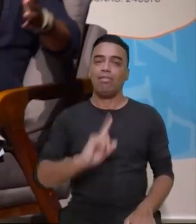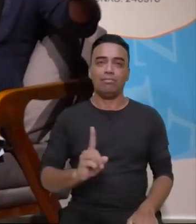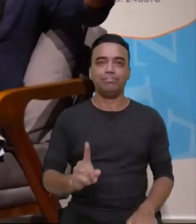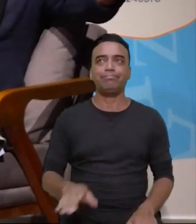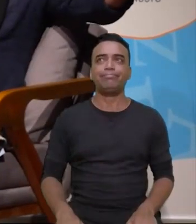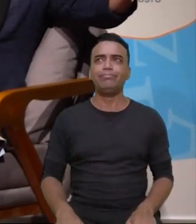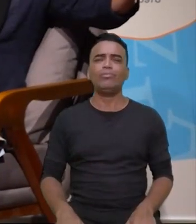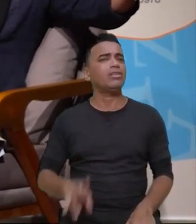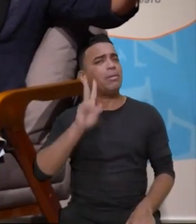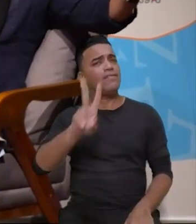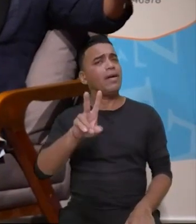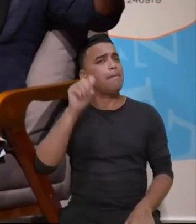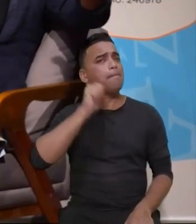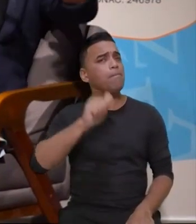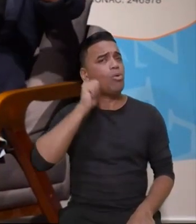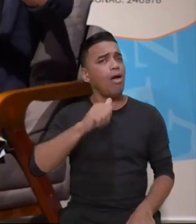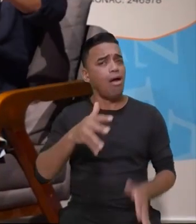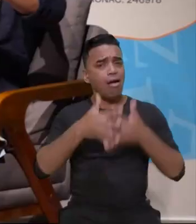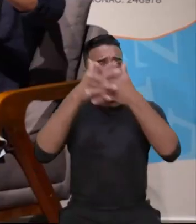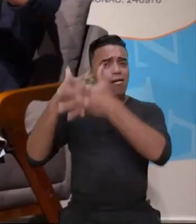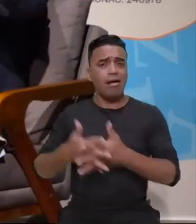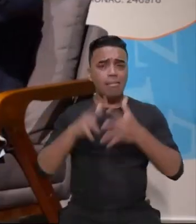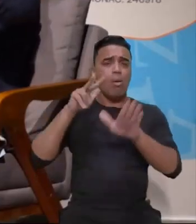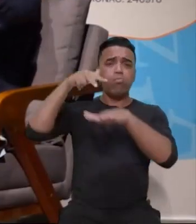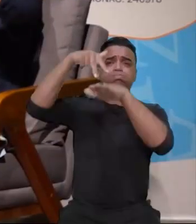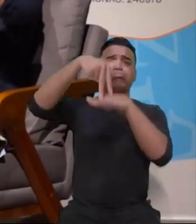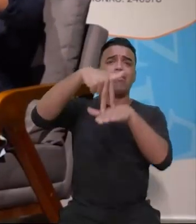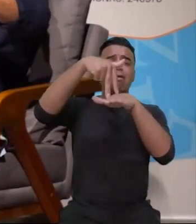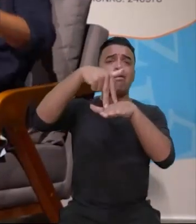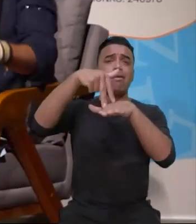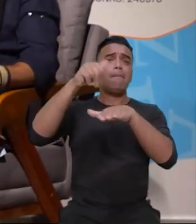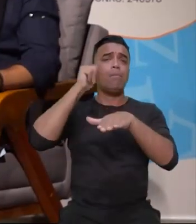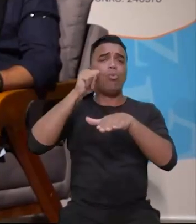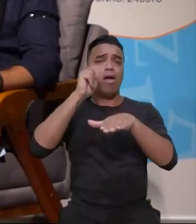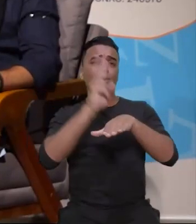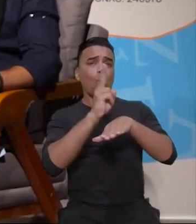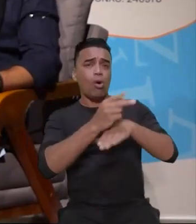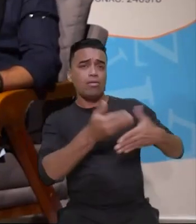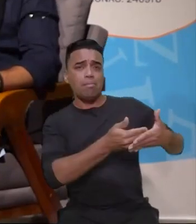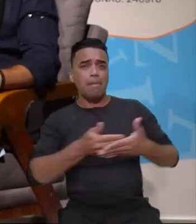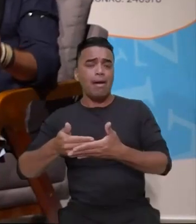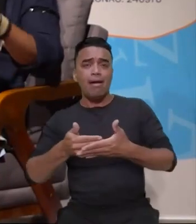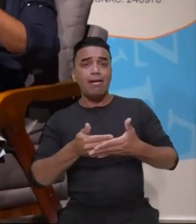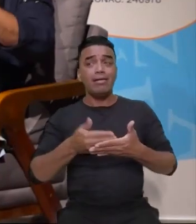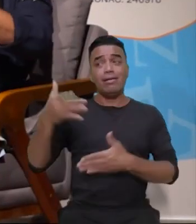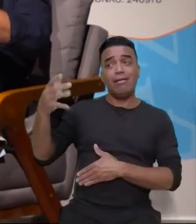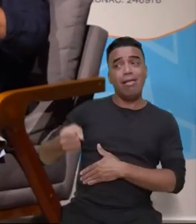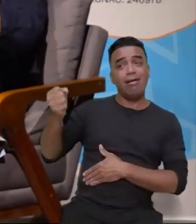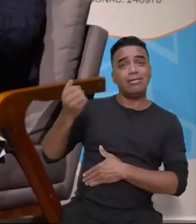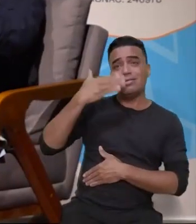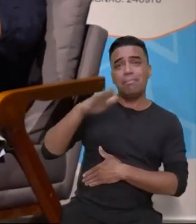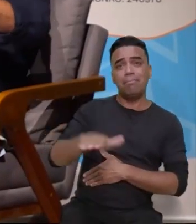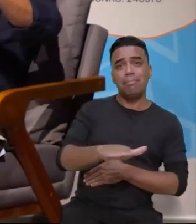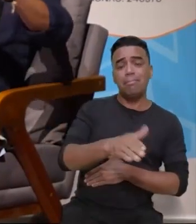ao ouvir uma mulher no carro de som falando das babás negras e crianças brancas. Você costuma trazer a imagem